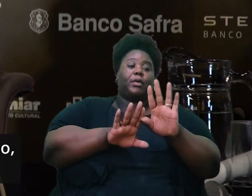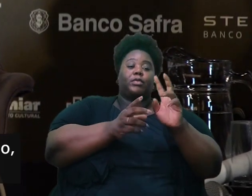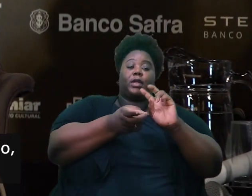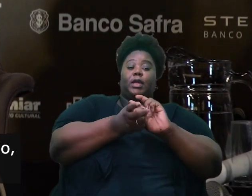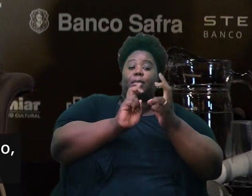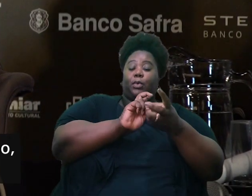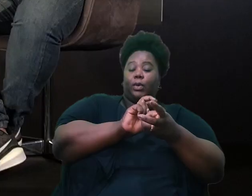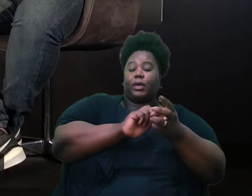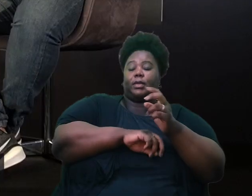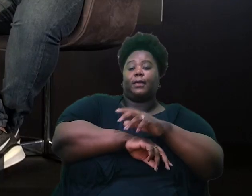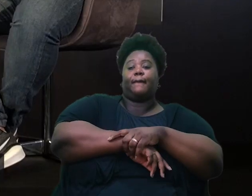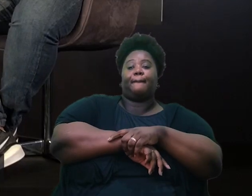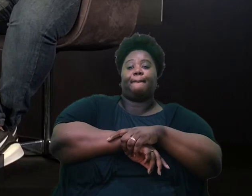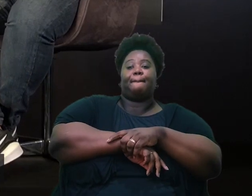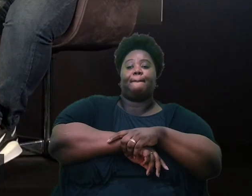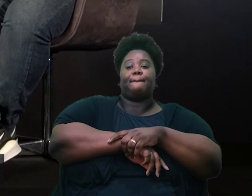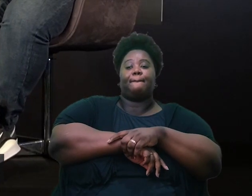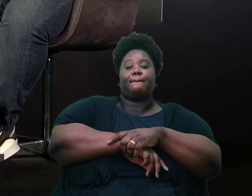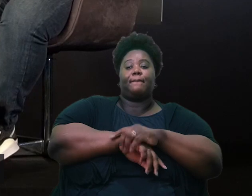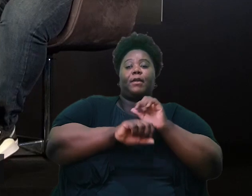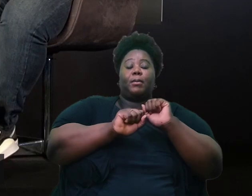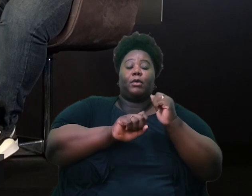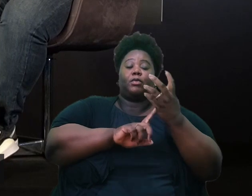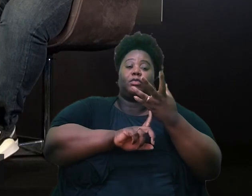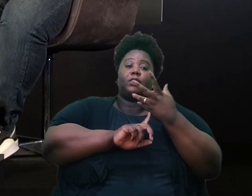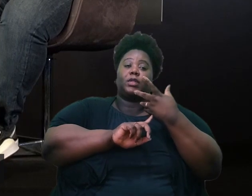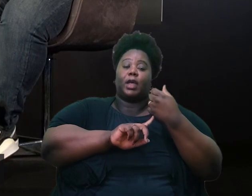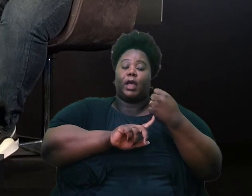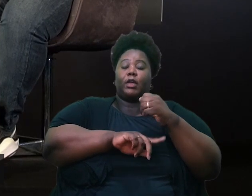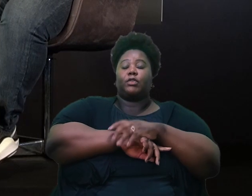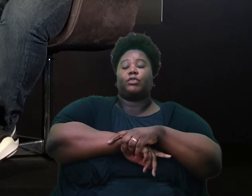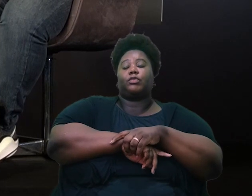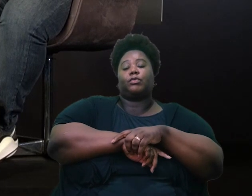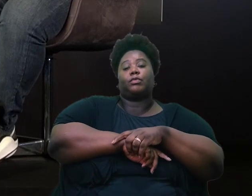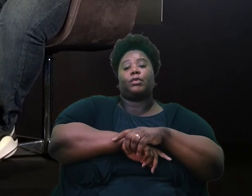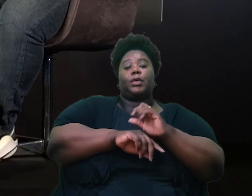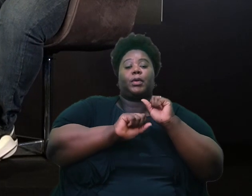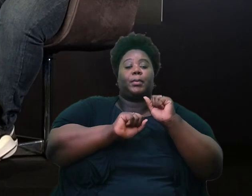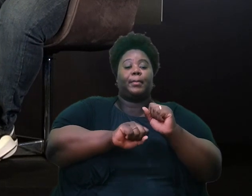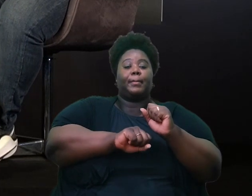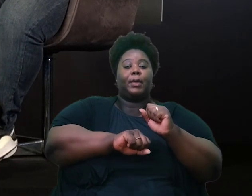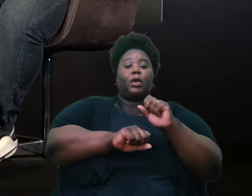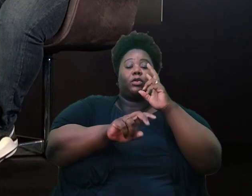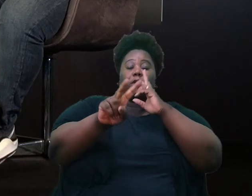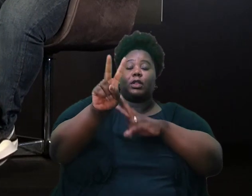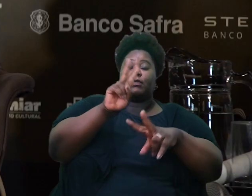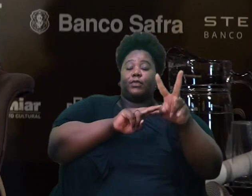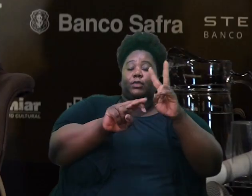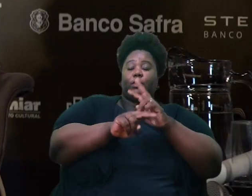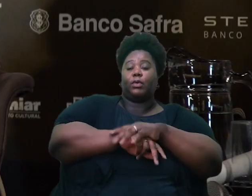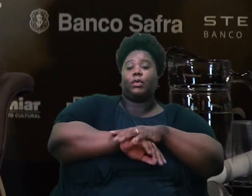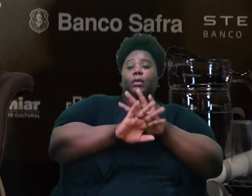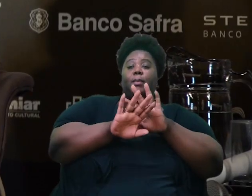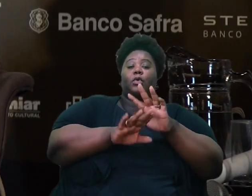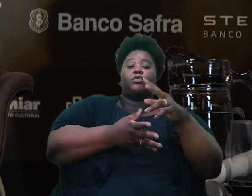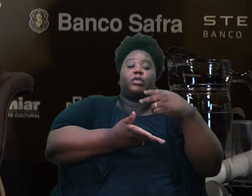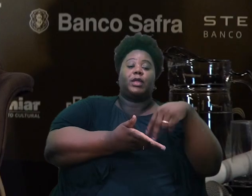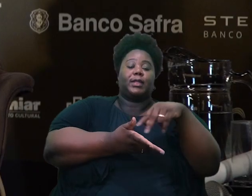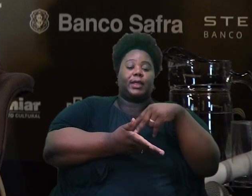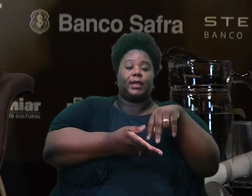capoeira, ela pode estar na arte pictórica, ela pode estar na arte visual, ela pode estar na